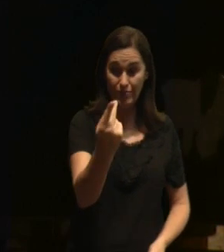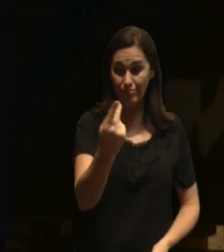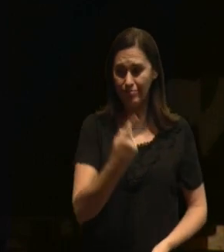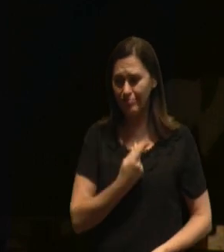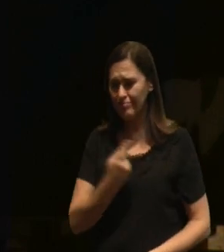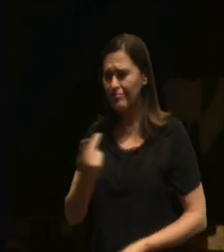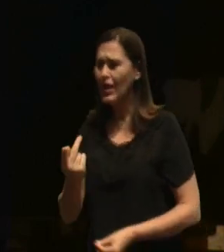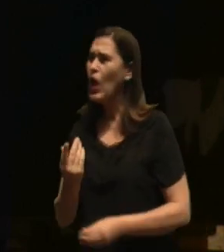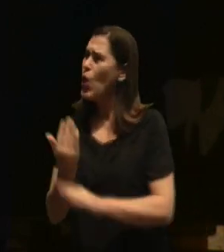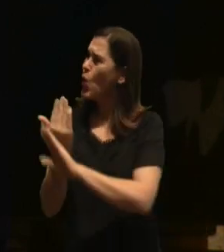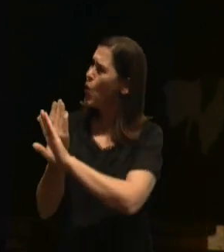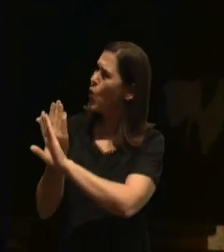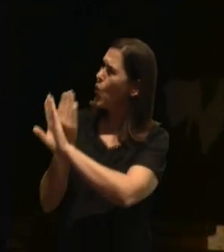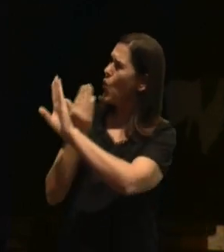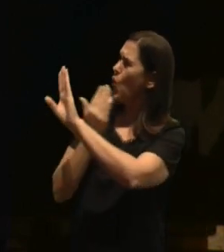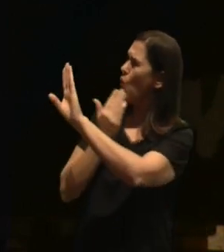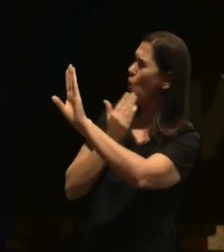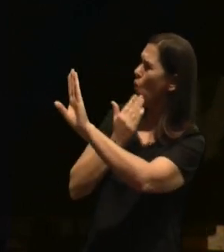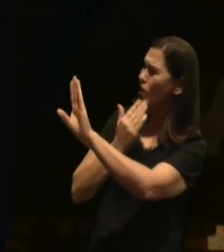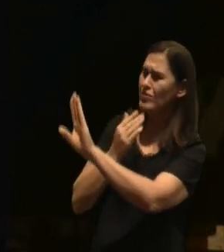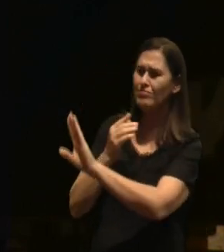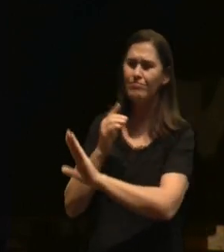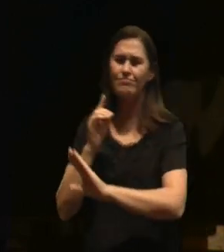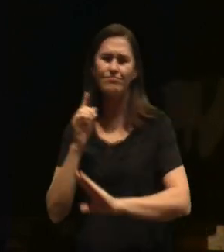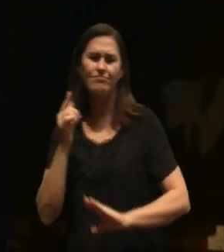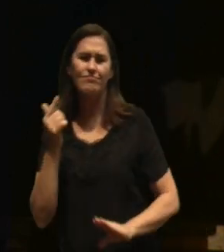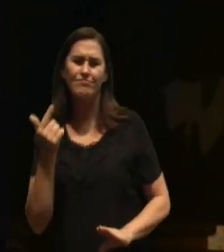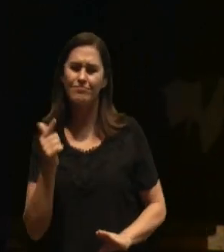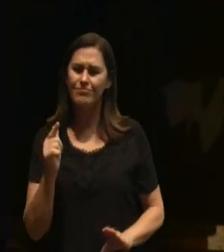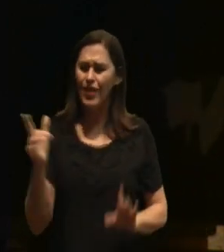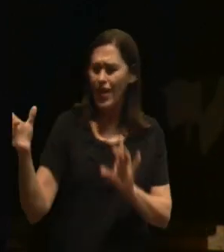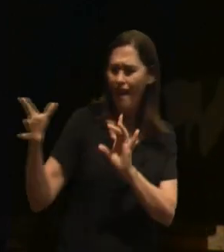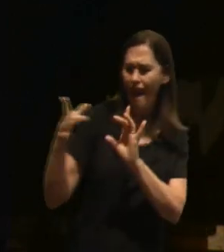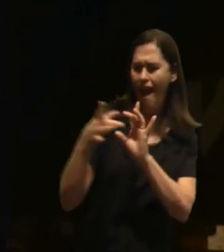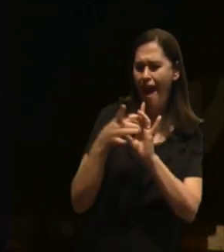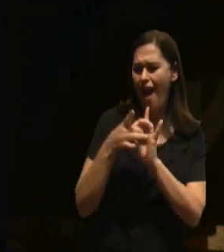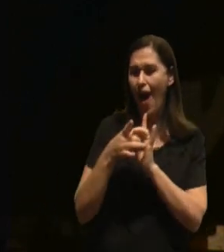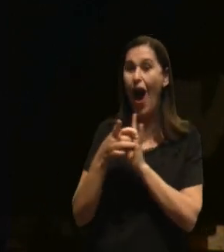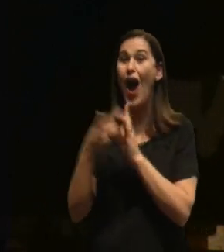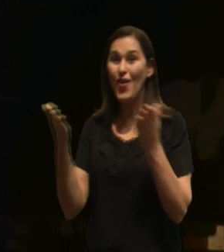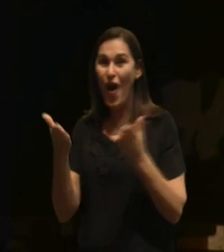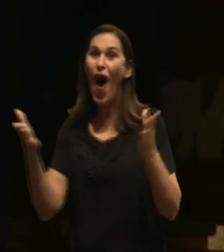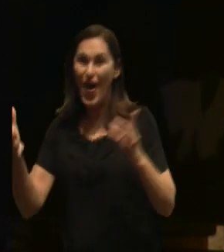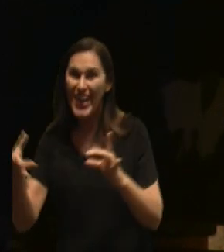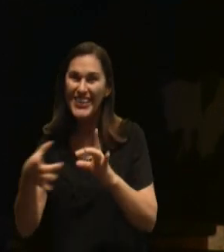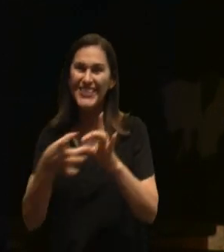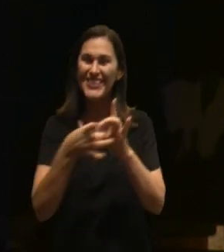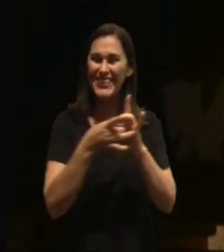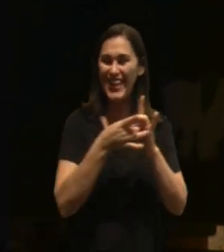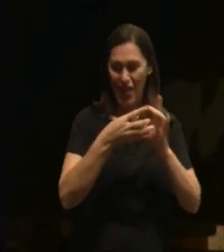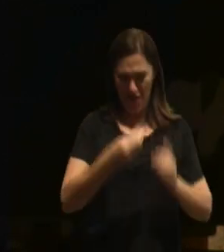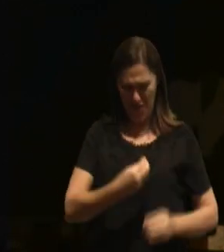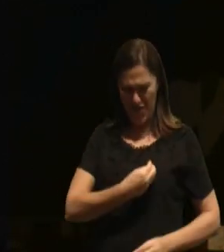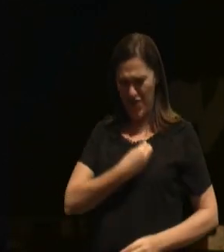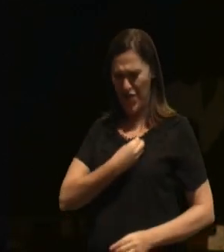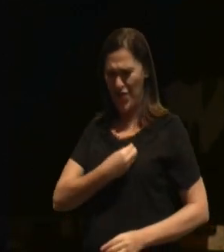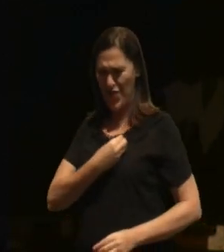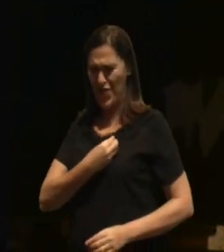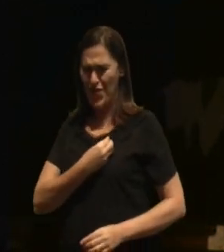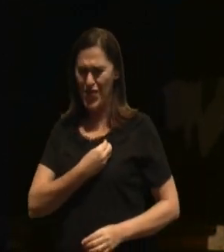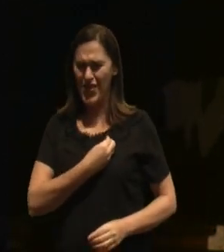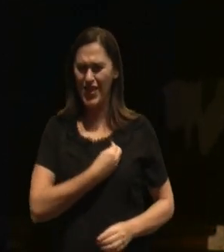não ficássemos mais sem a comunhão, sem vivermos